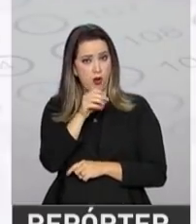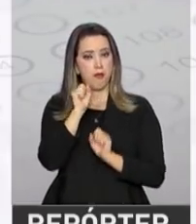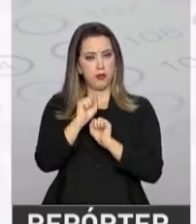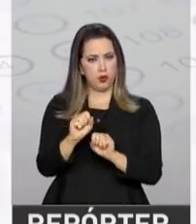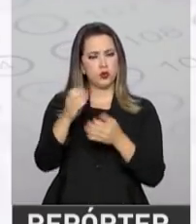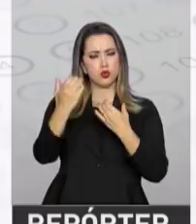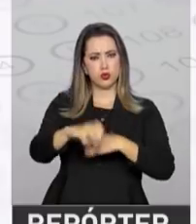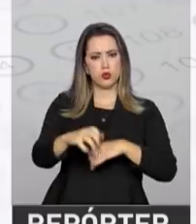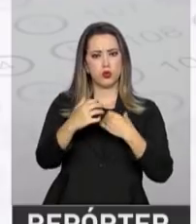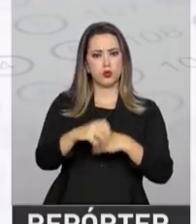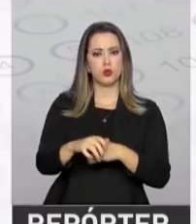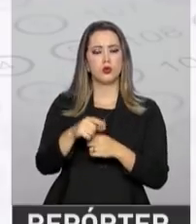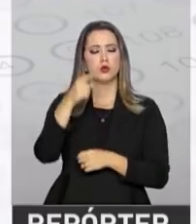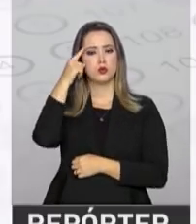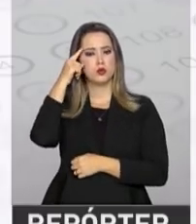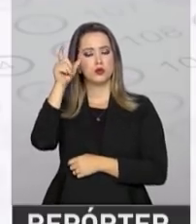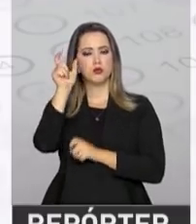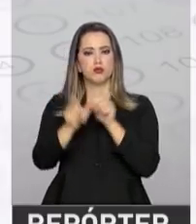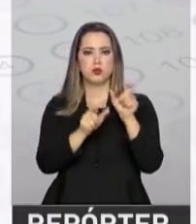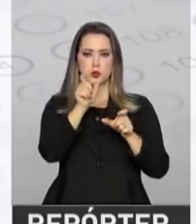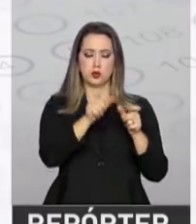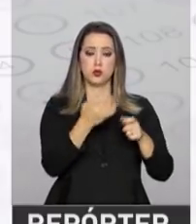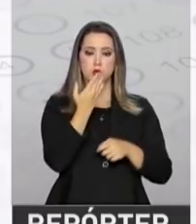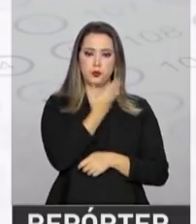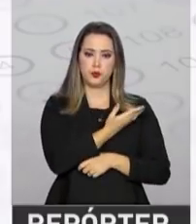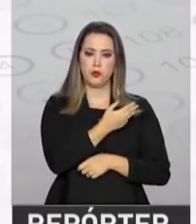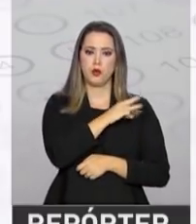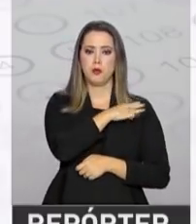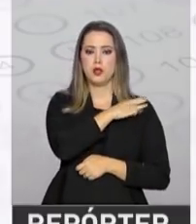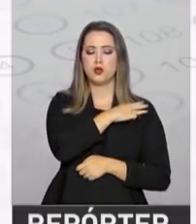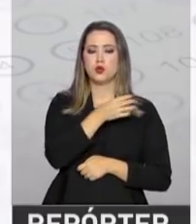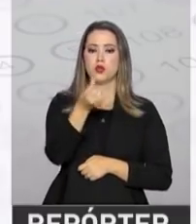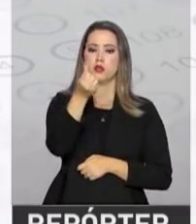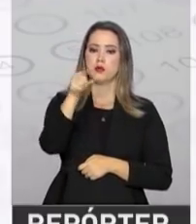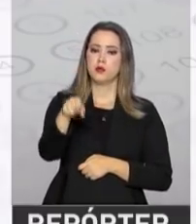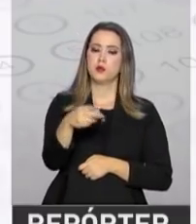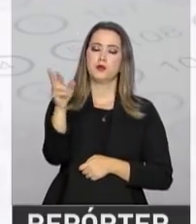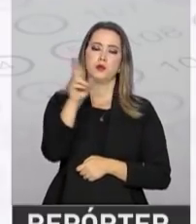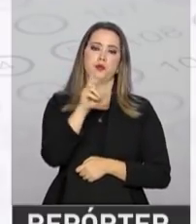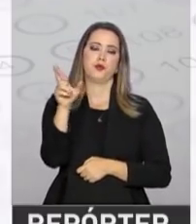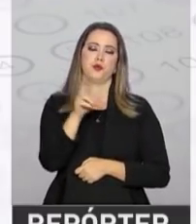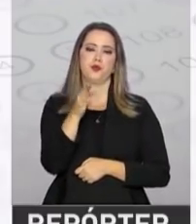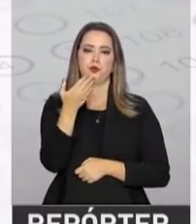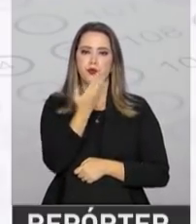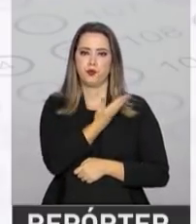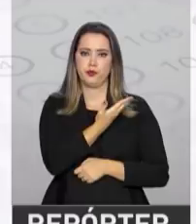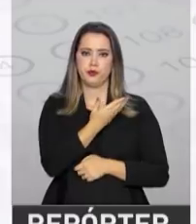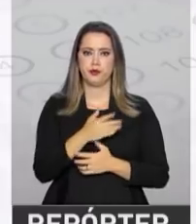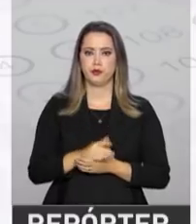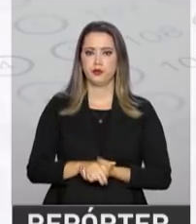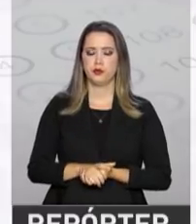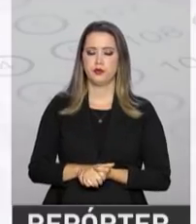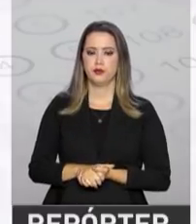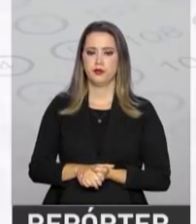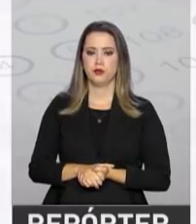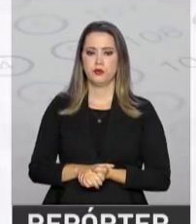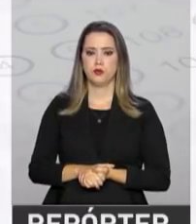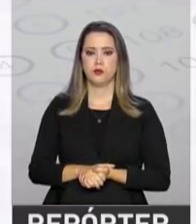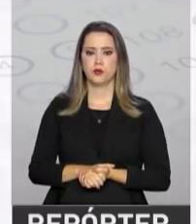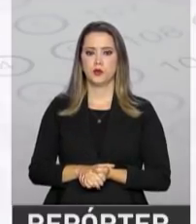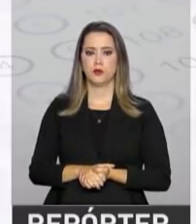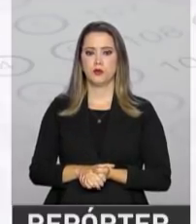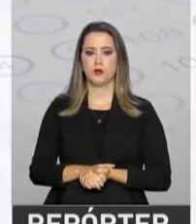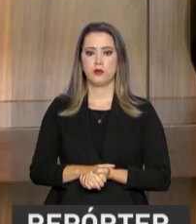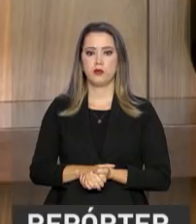cargo agente de inteligência oferece salário inicial de seis mil trezentos e dois reais e vinte e três